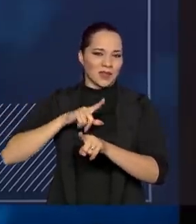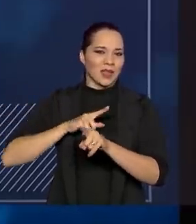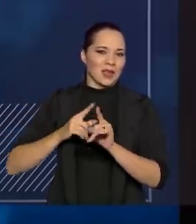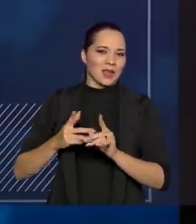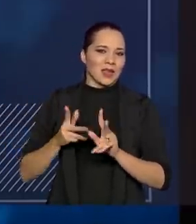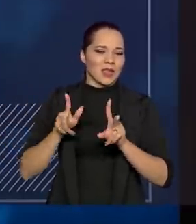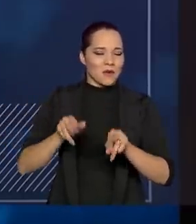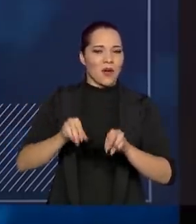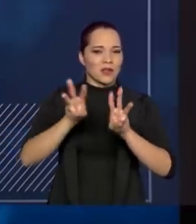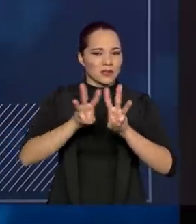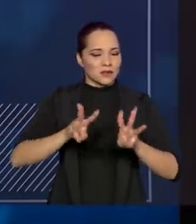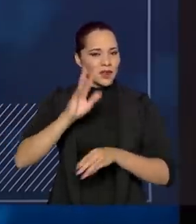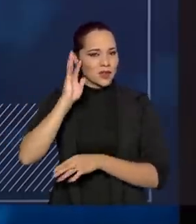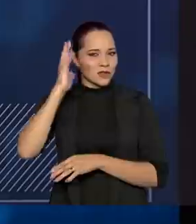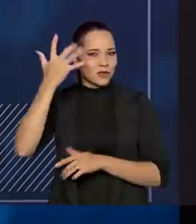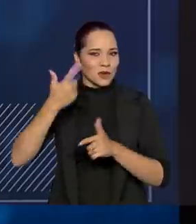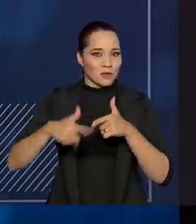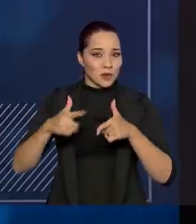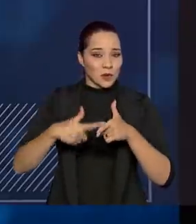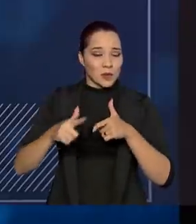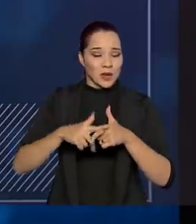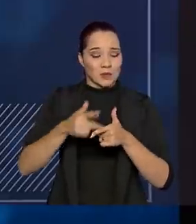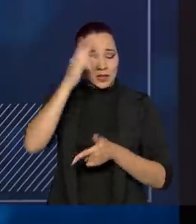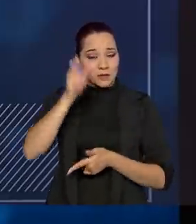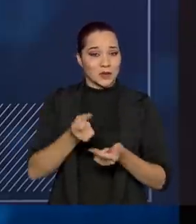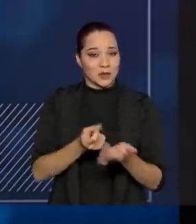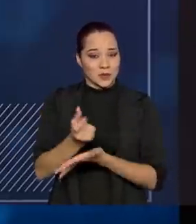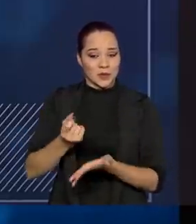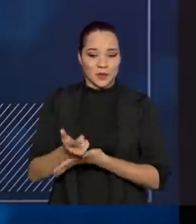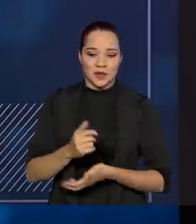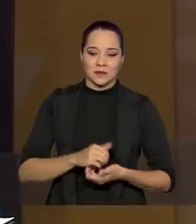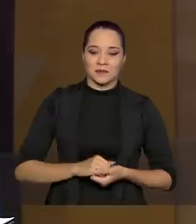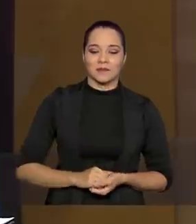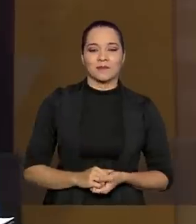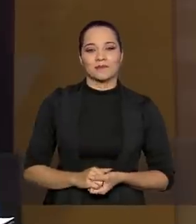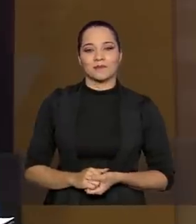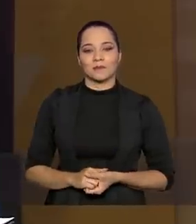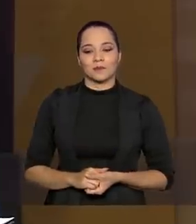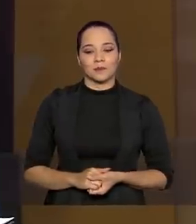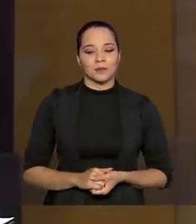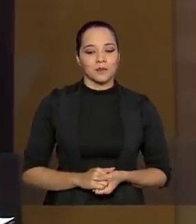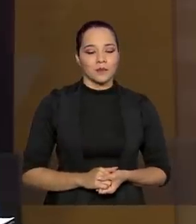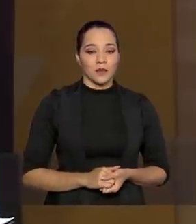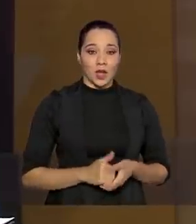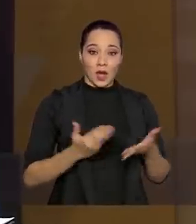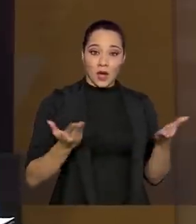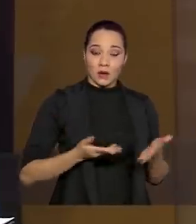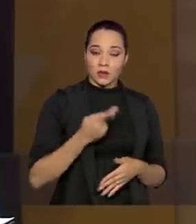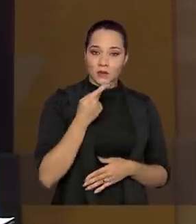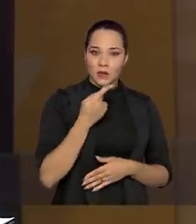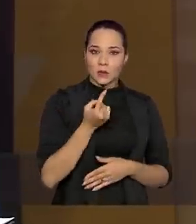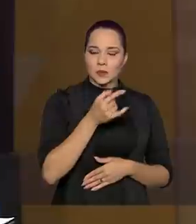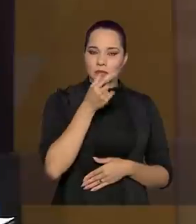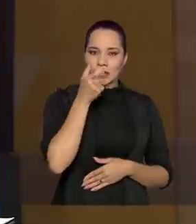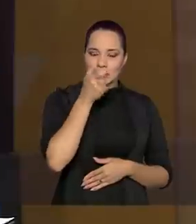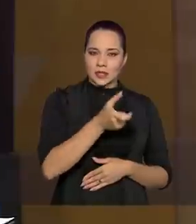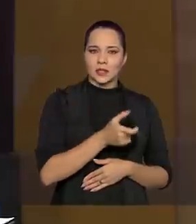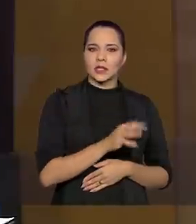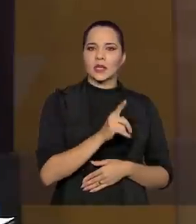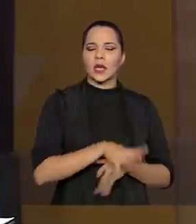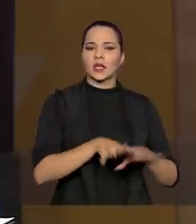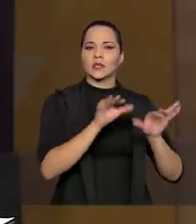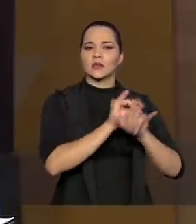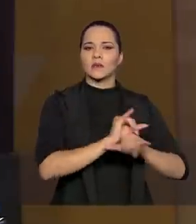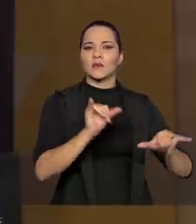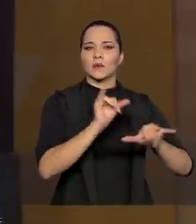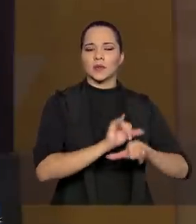mecanismos alternativos de solução de conflitos e demandas consumeristas. Agora, você tocou no ponto interessante, que é essa questão dos